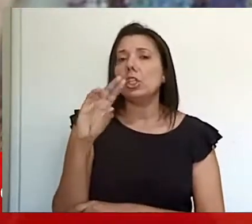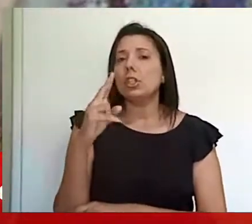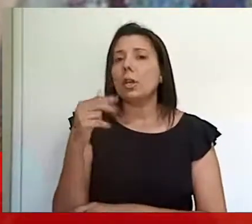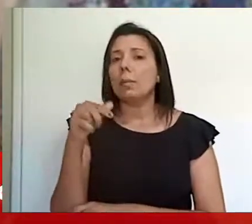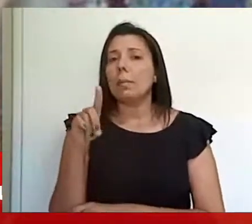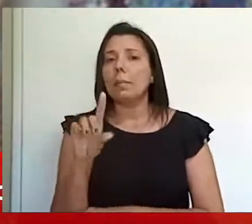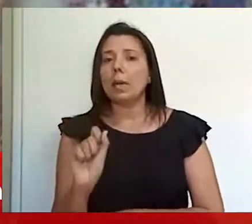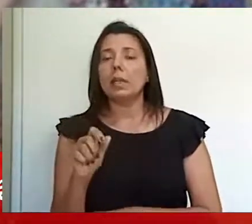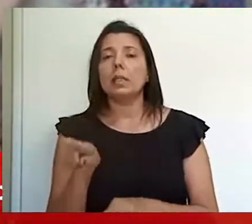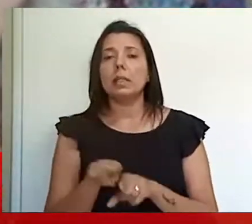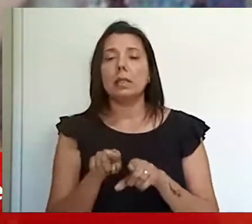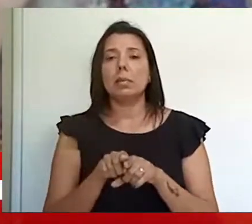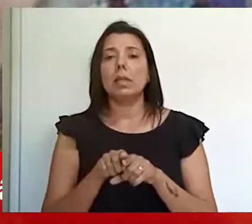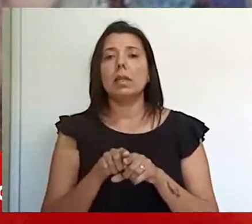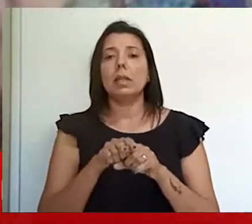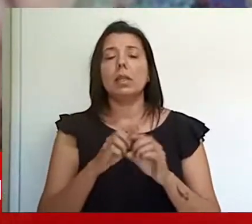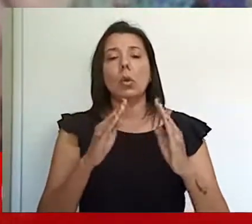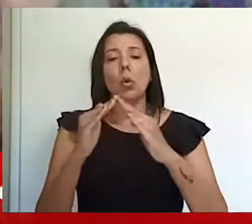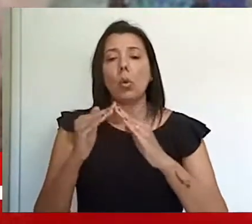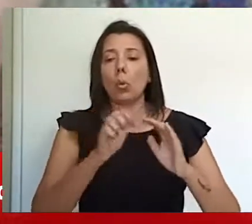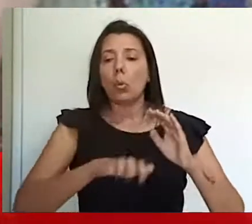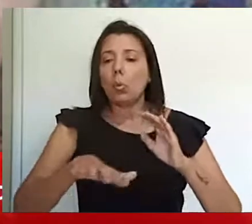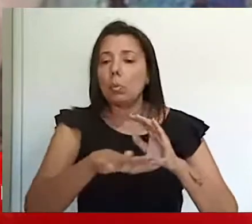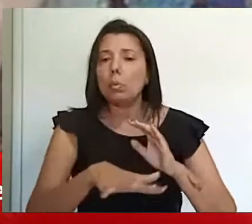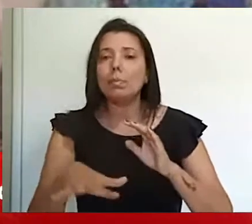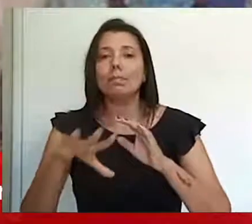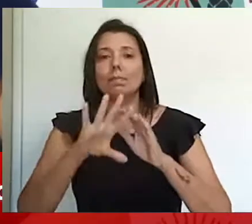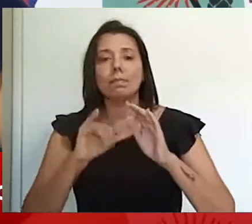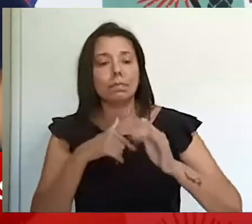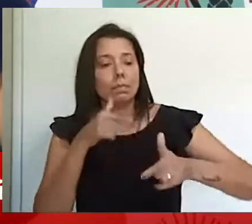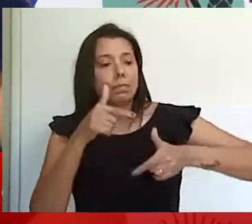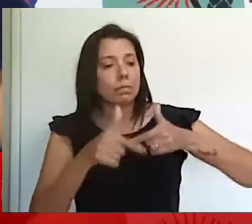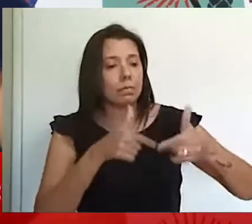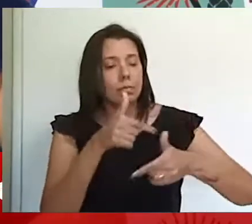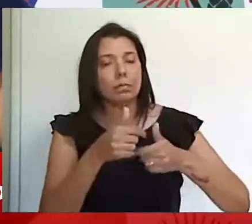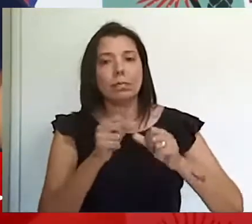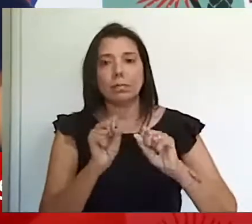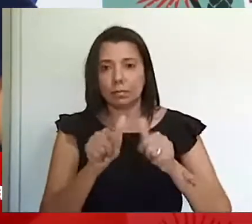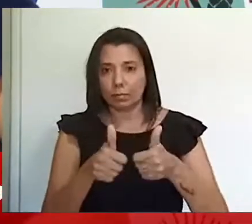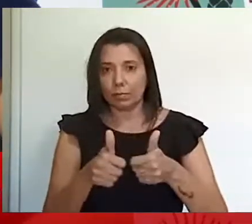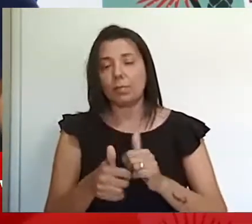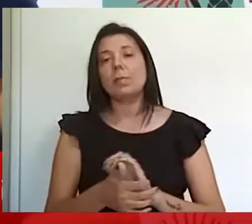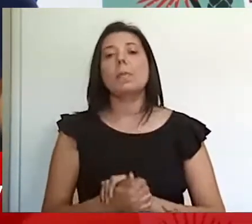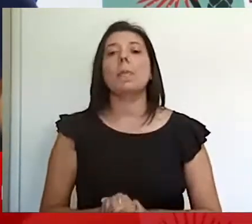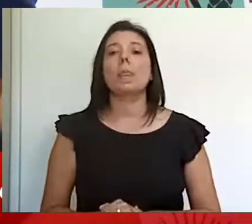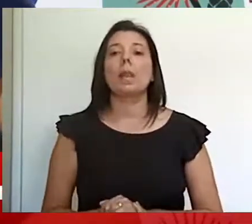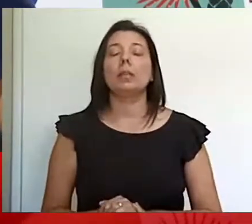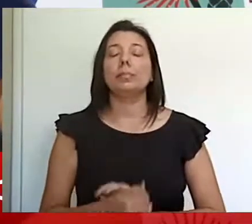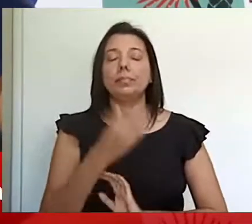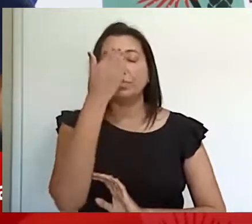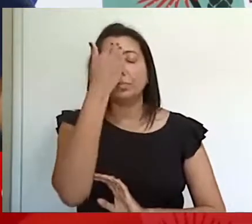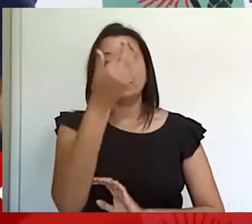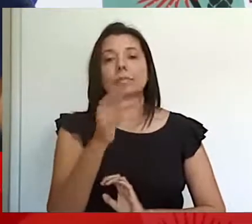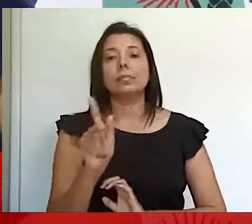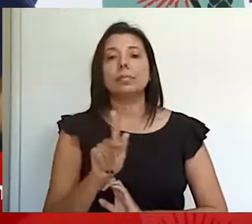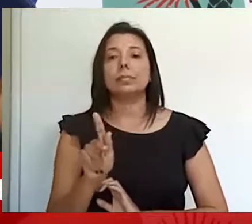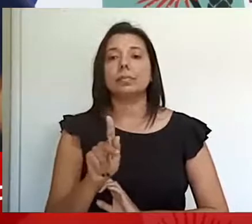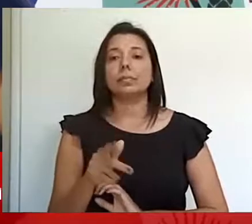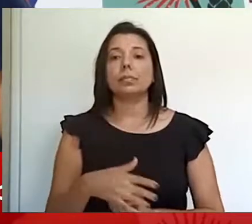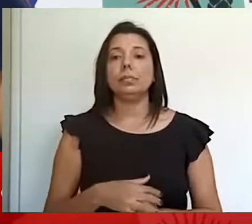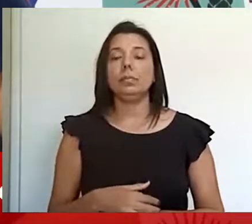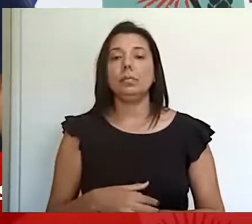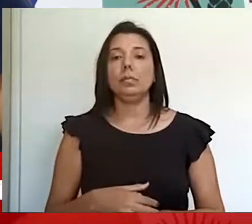assentadas, acampadas, é esse nosso trabalho, né? É isso. Obrigada, professora. Professor Sérgio, por favor, apresente-se